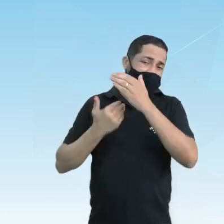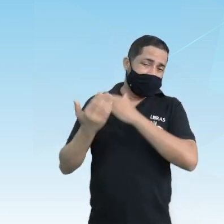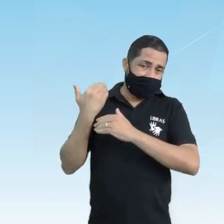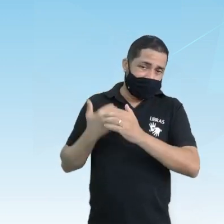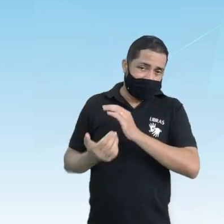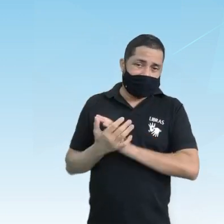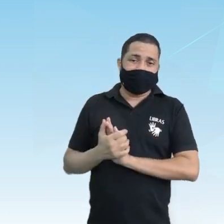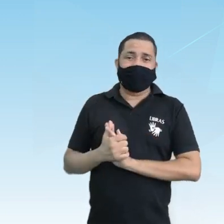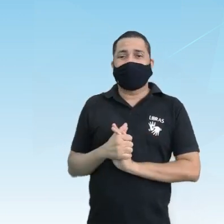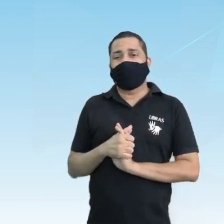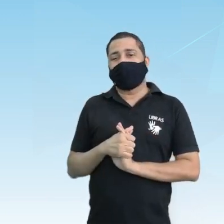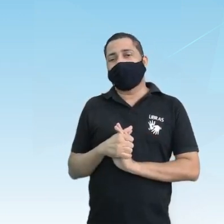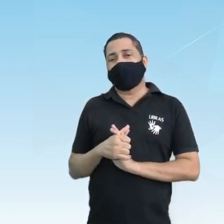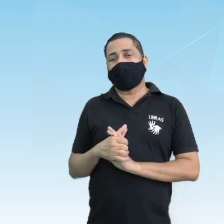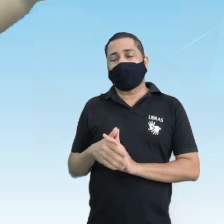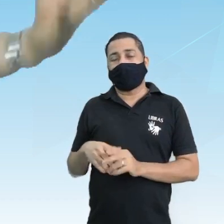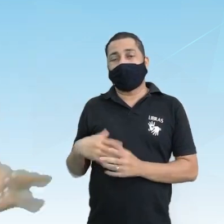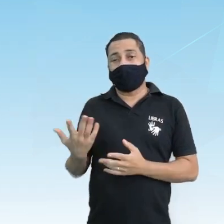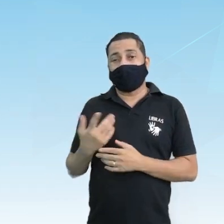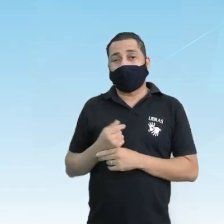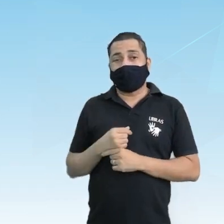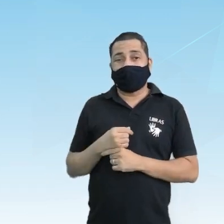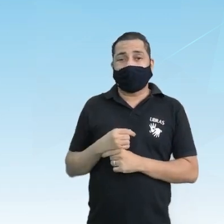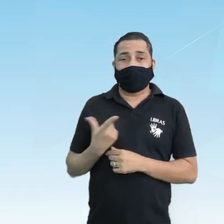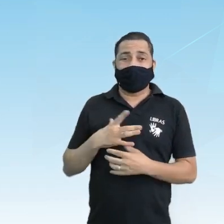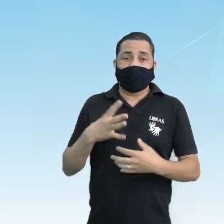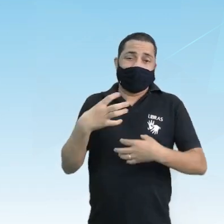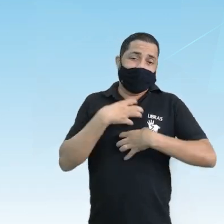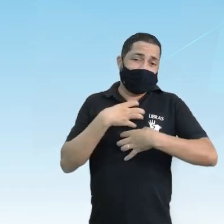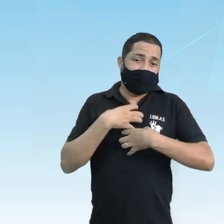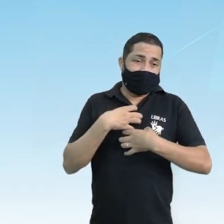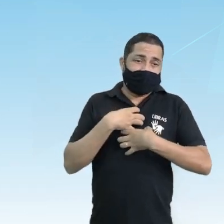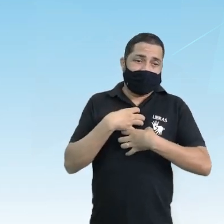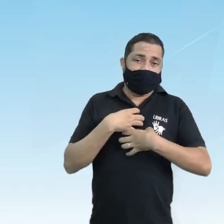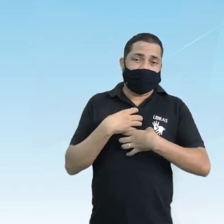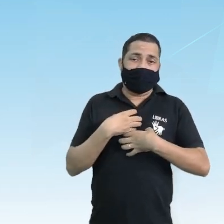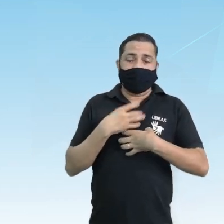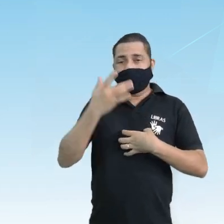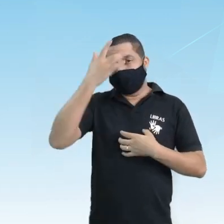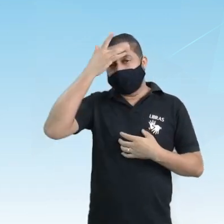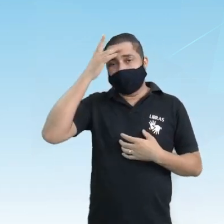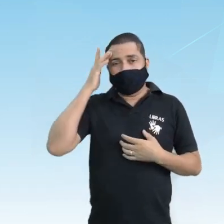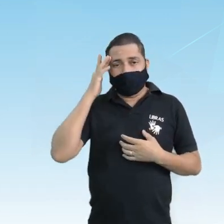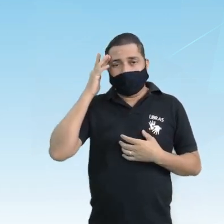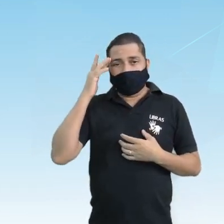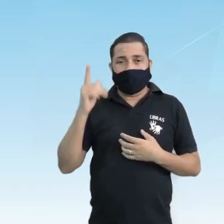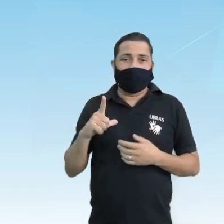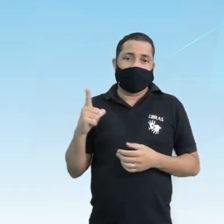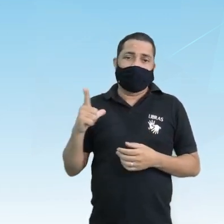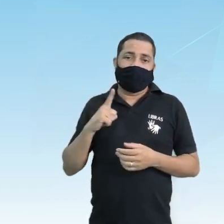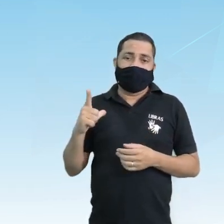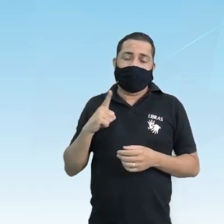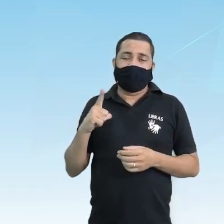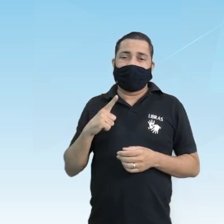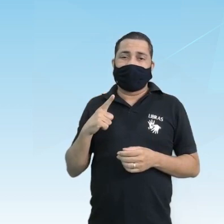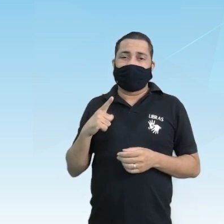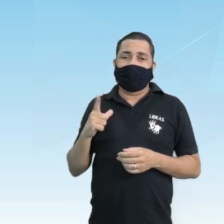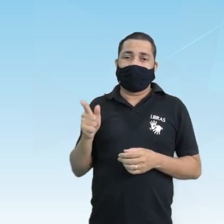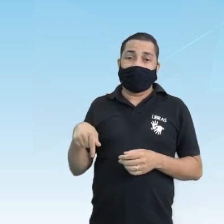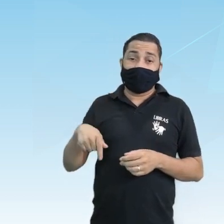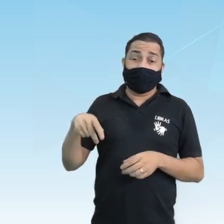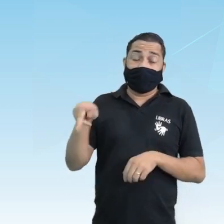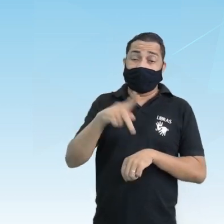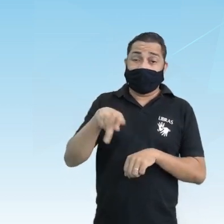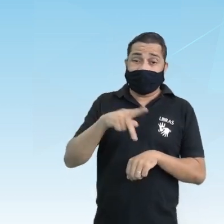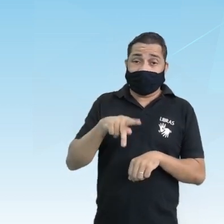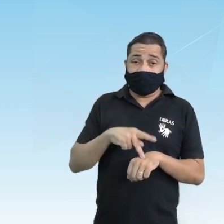pouco obscuro, né, no sentido de pessoas que dominavam esse país e, né,